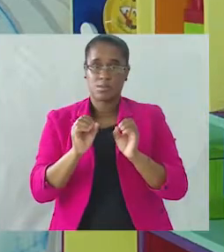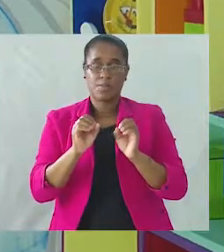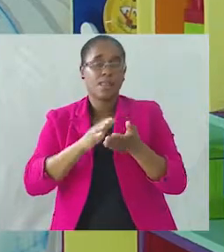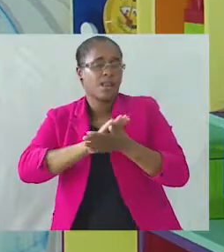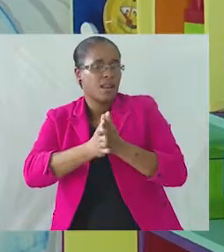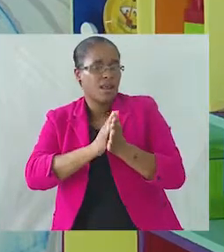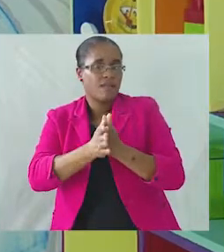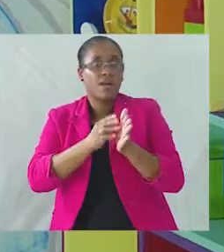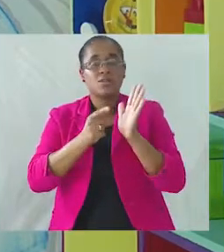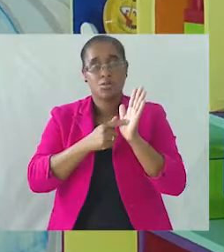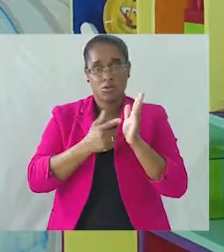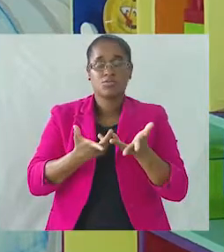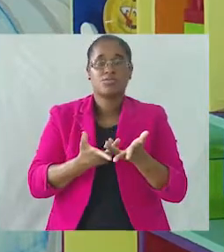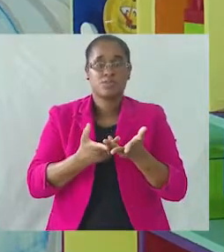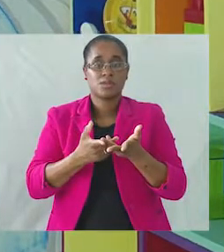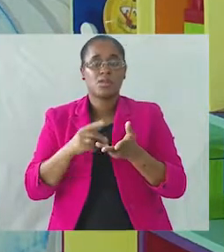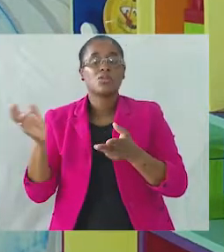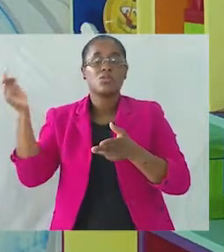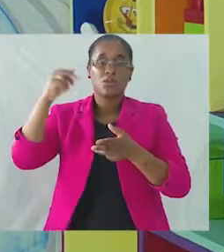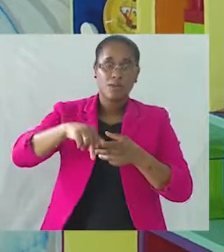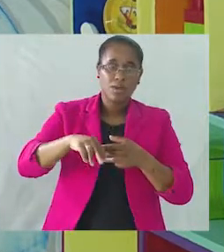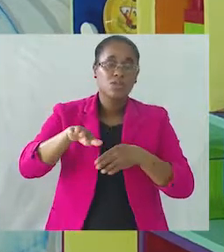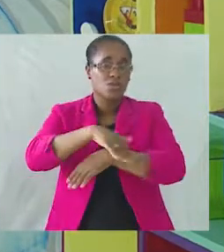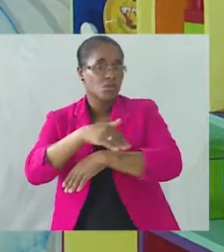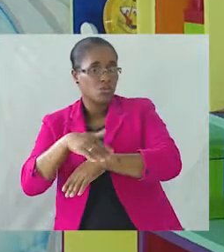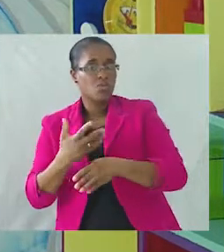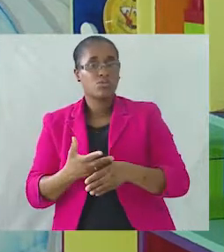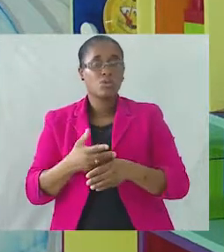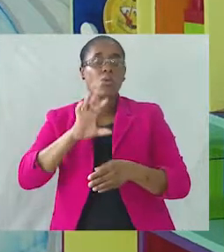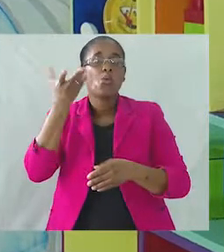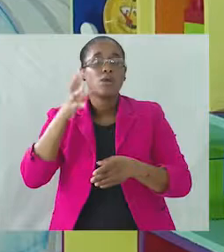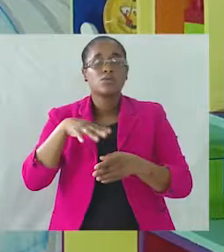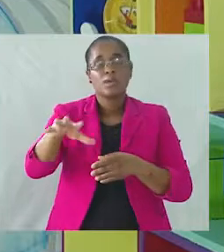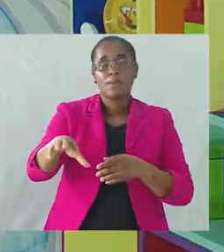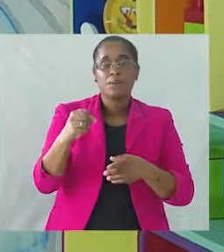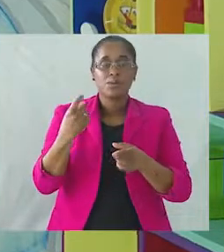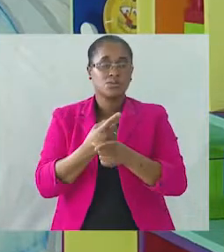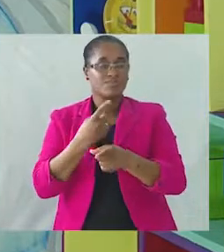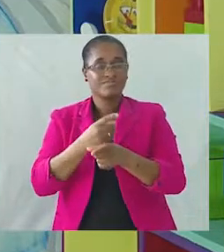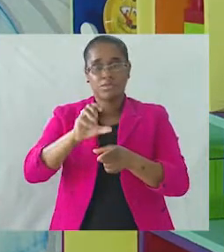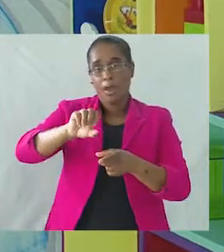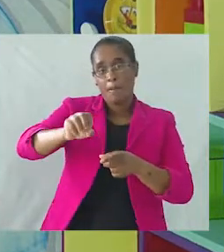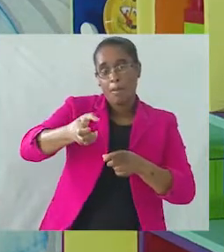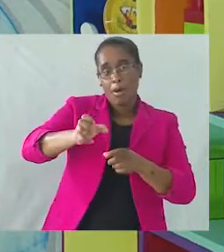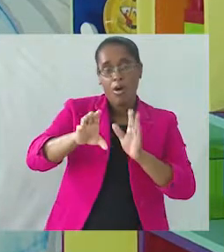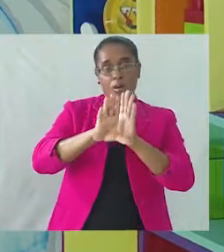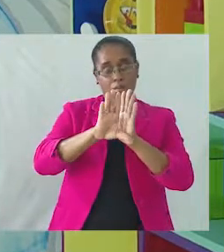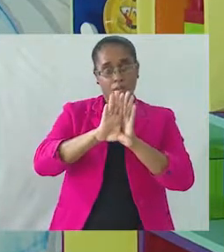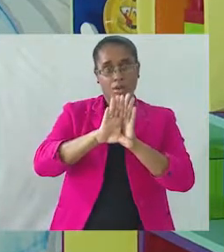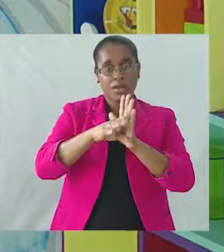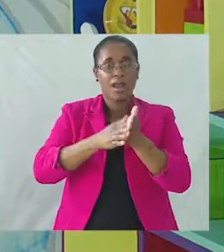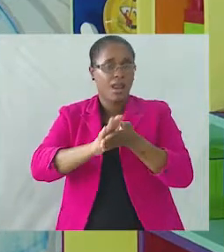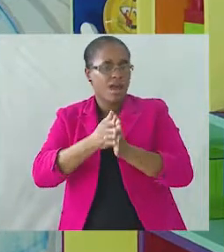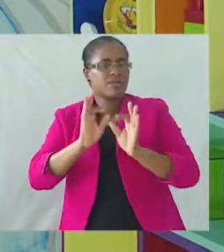lavar as mãos, voltar da rua ao pegar nos manípulos das portas, lavar sempre